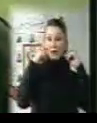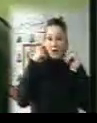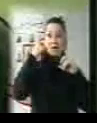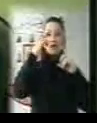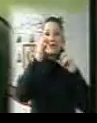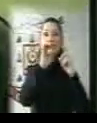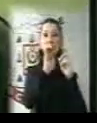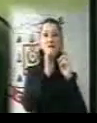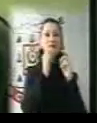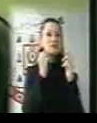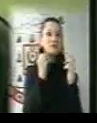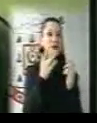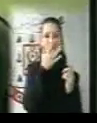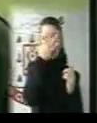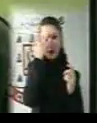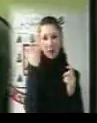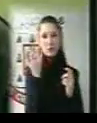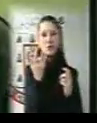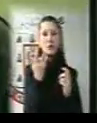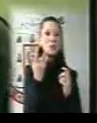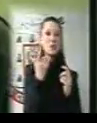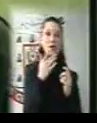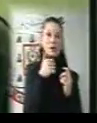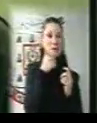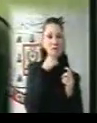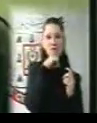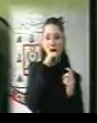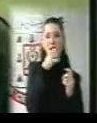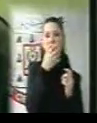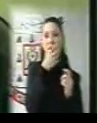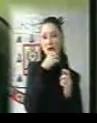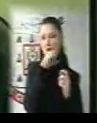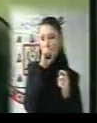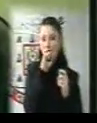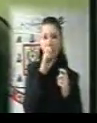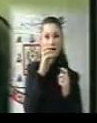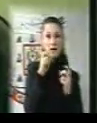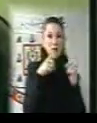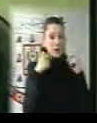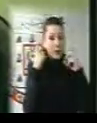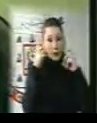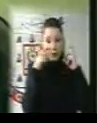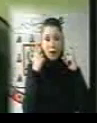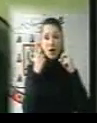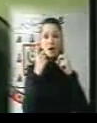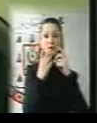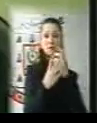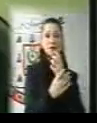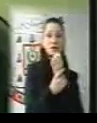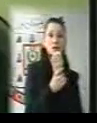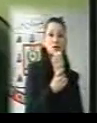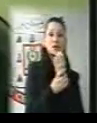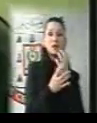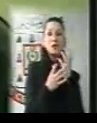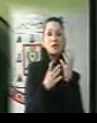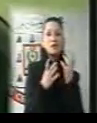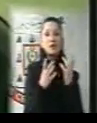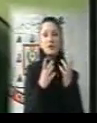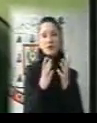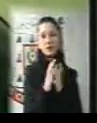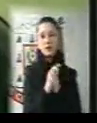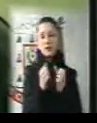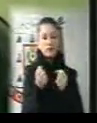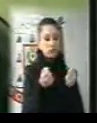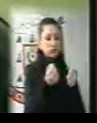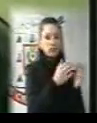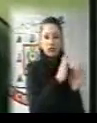de família, do cidadão, do pai de família, que está preocupado com a questão da segurança, com a questão do conforto e